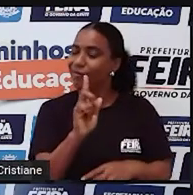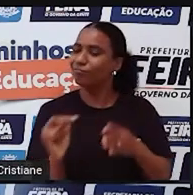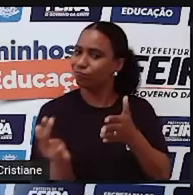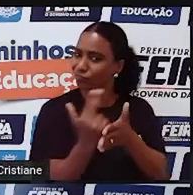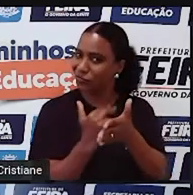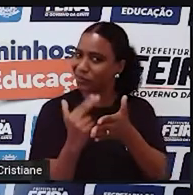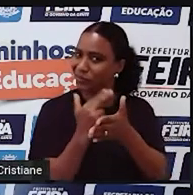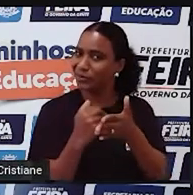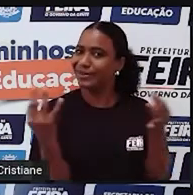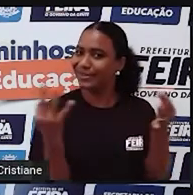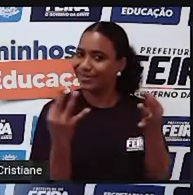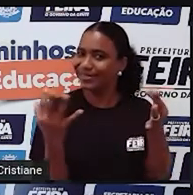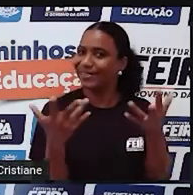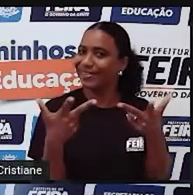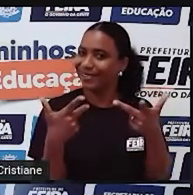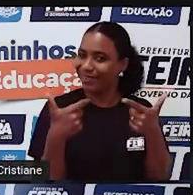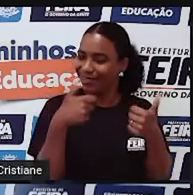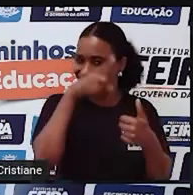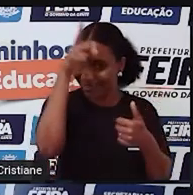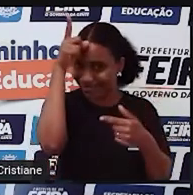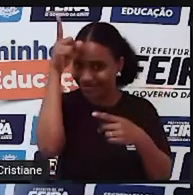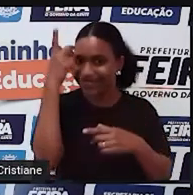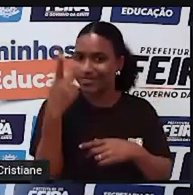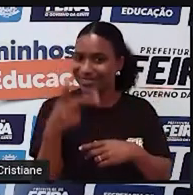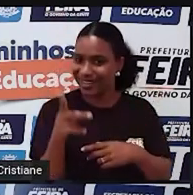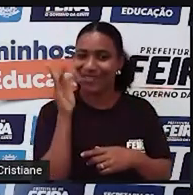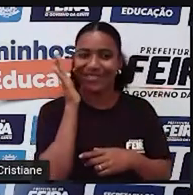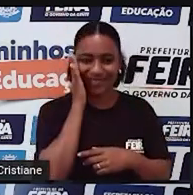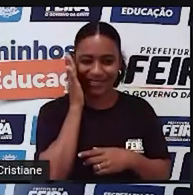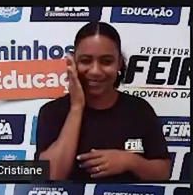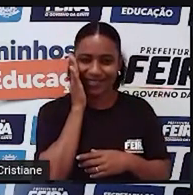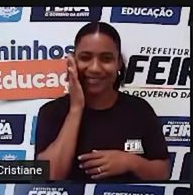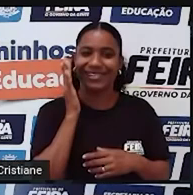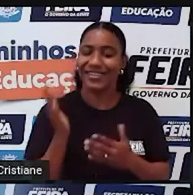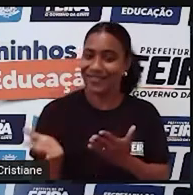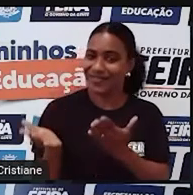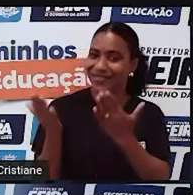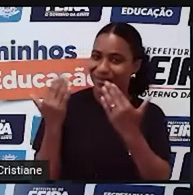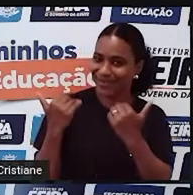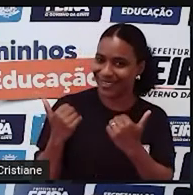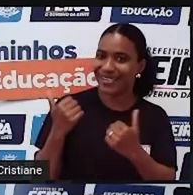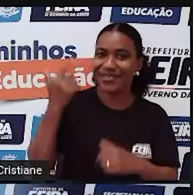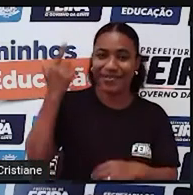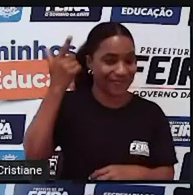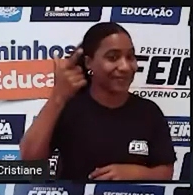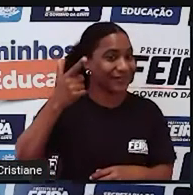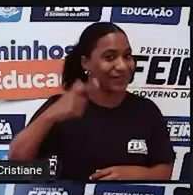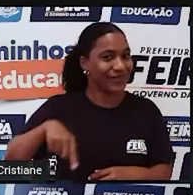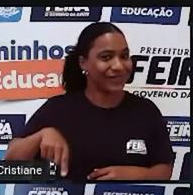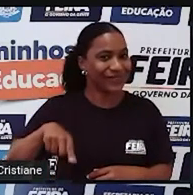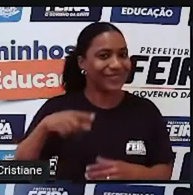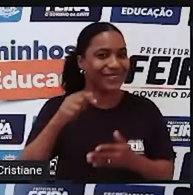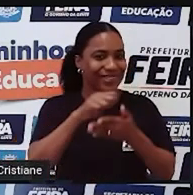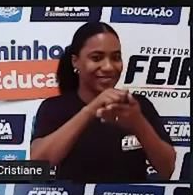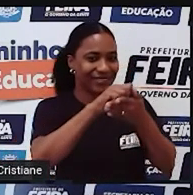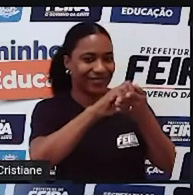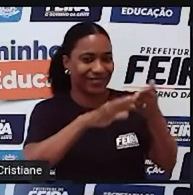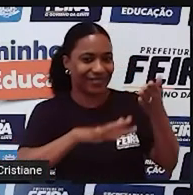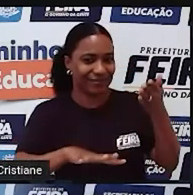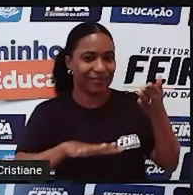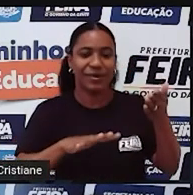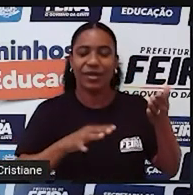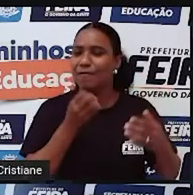são habilidosos e criativos. Let's go! Mais um desafio para vocês e com uma